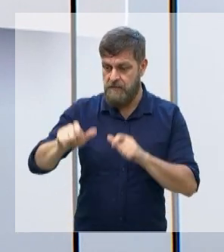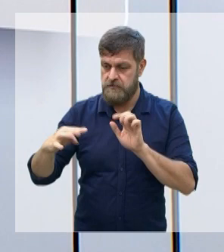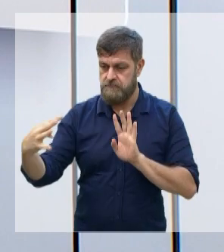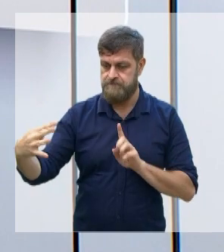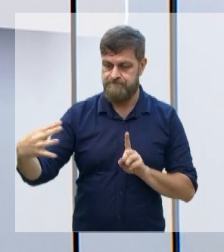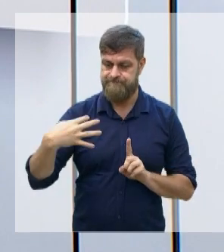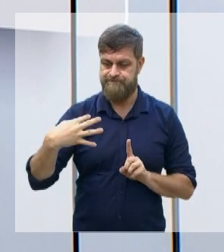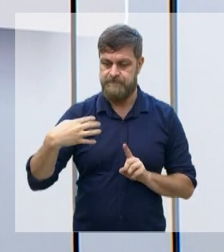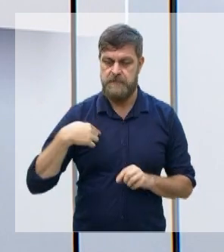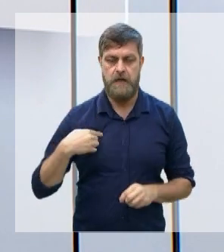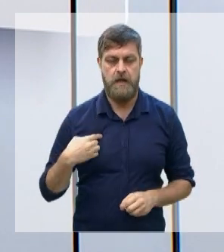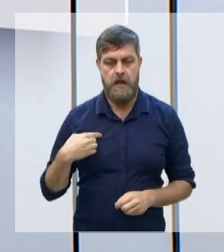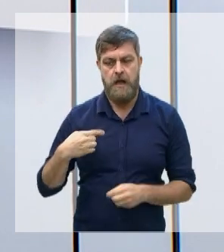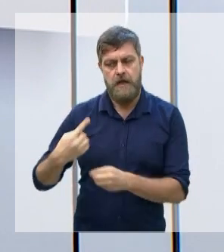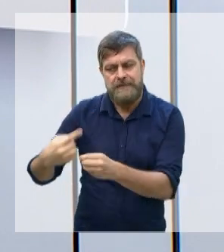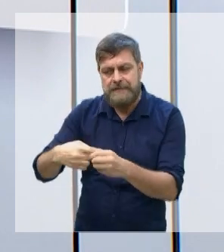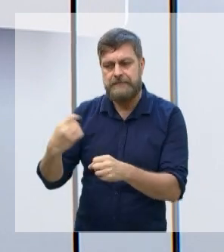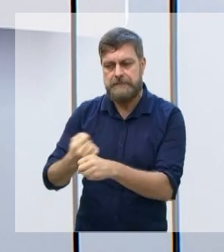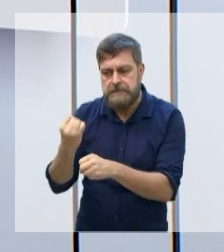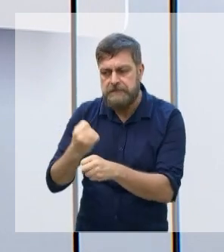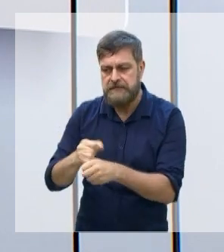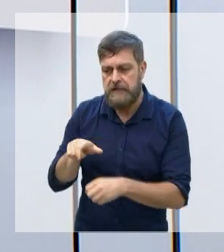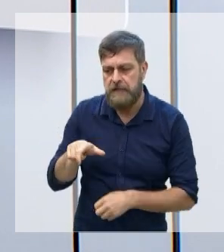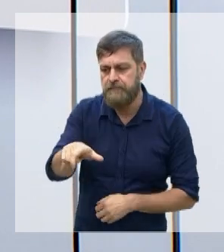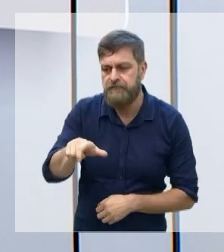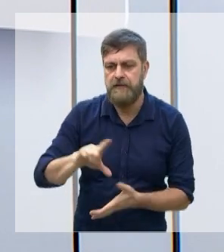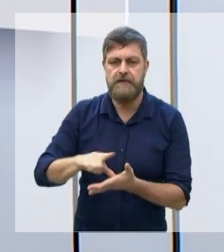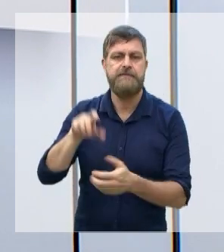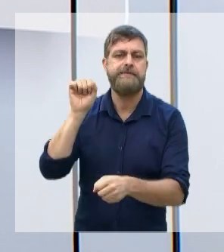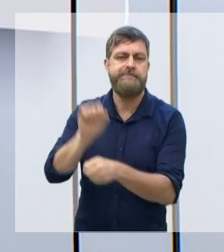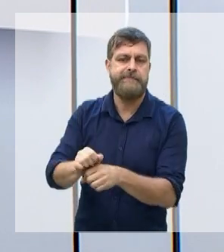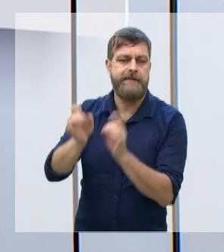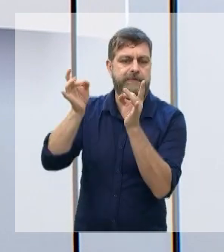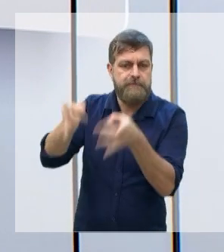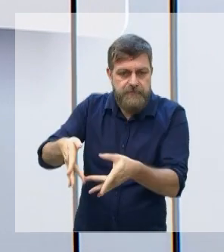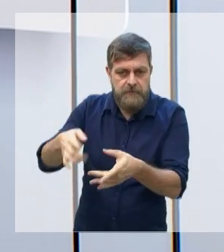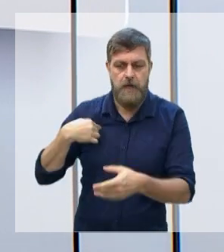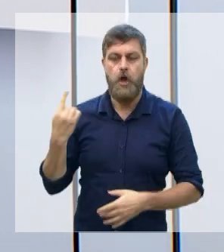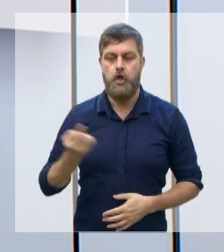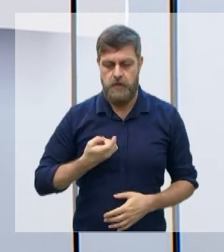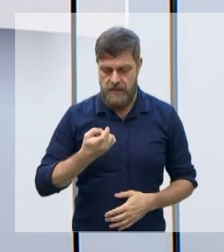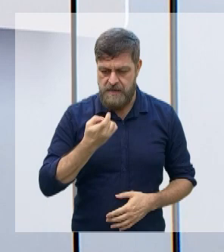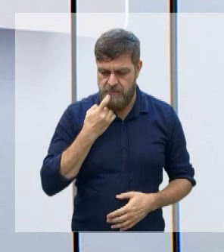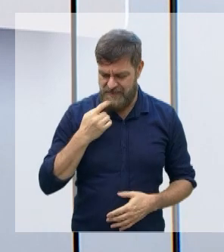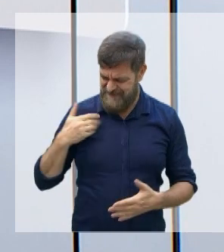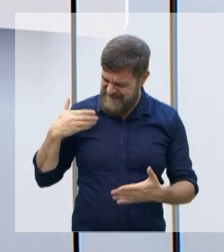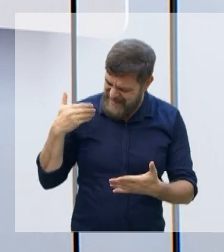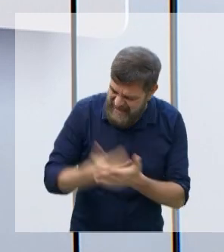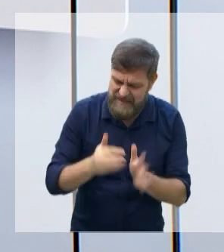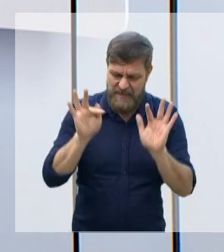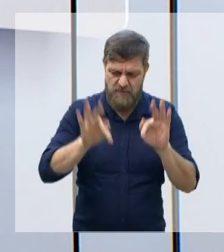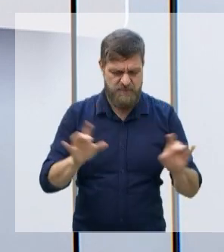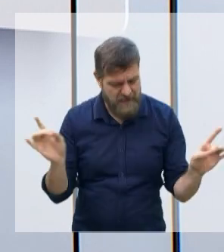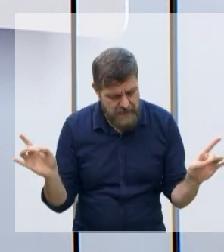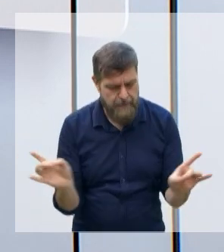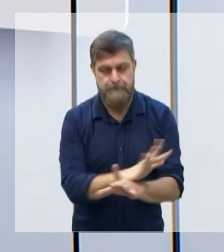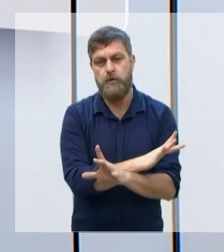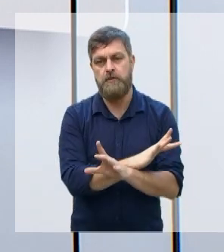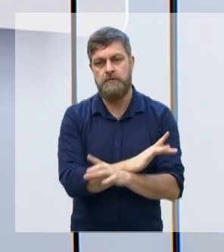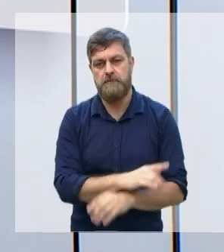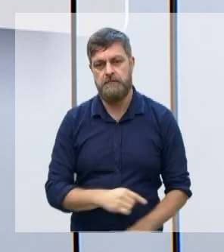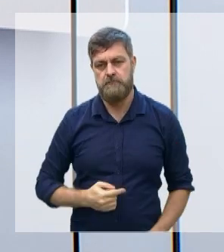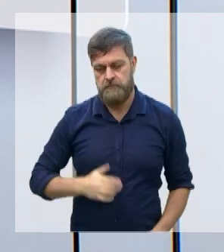das outras que começaram as obras depois elas pararam nós eu ou no ritmo que está indo nós vamos